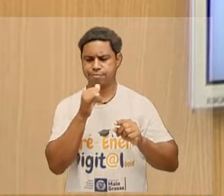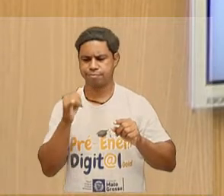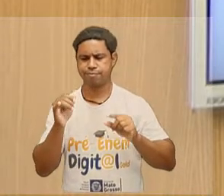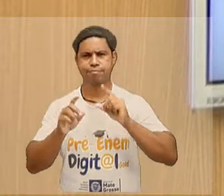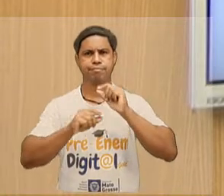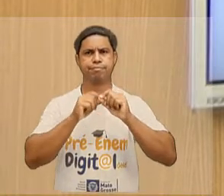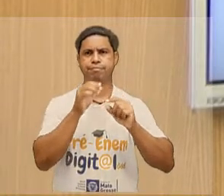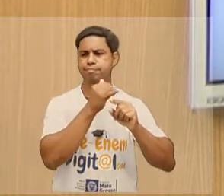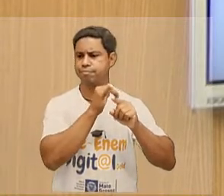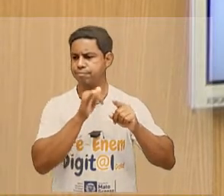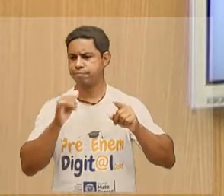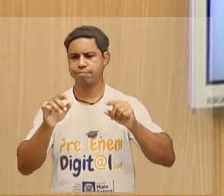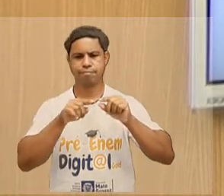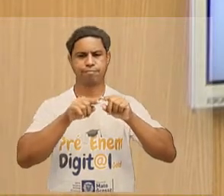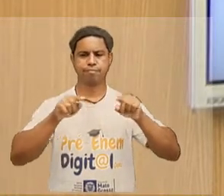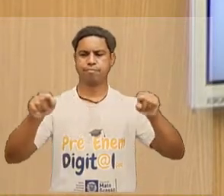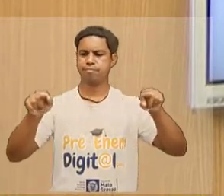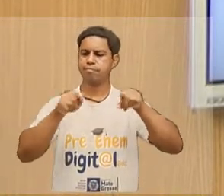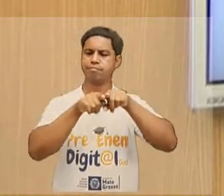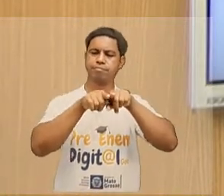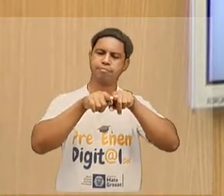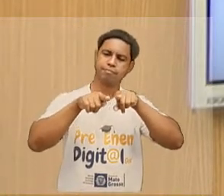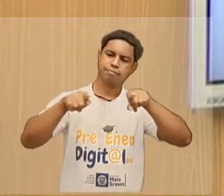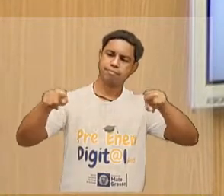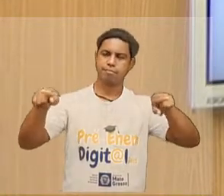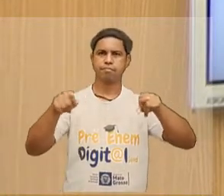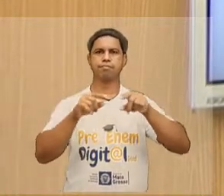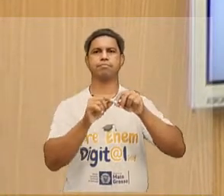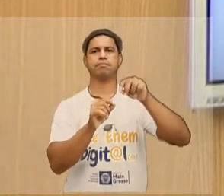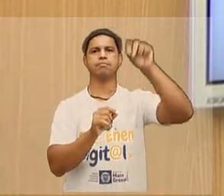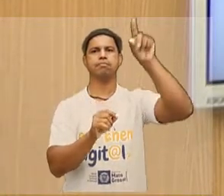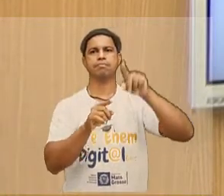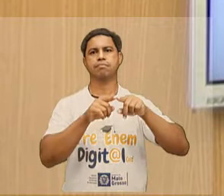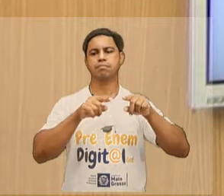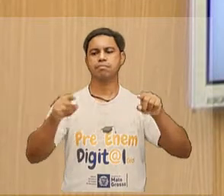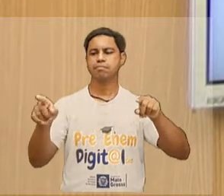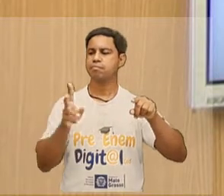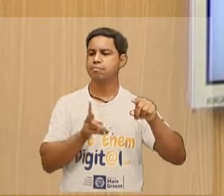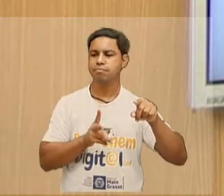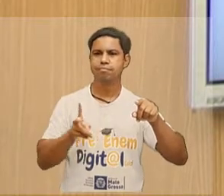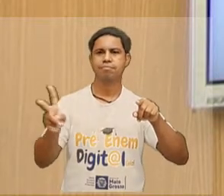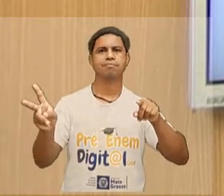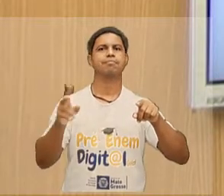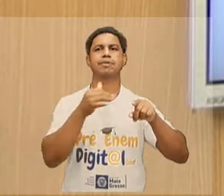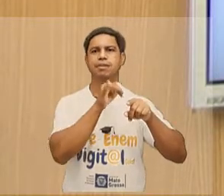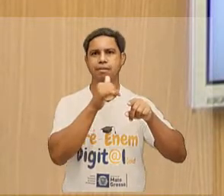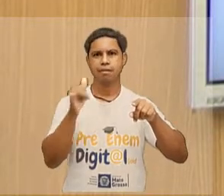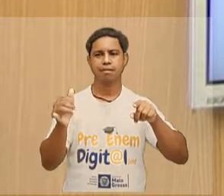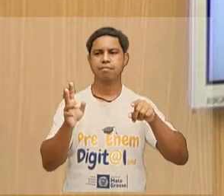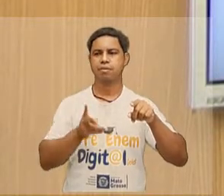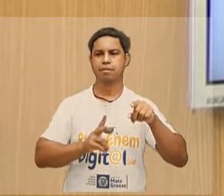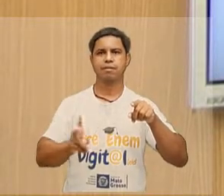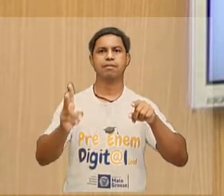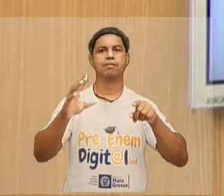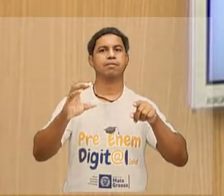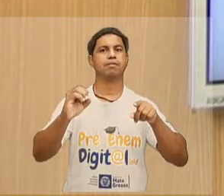Aumenta proporcionalmente. Para quê? Para que a resistência elétrica permaneça